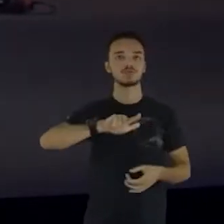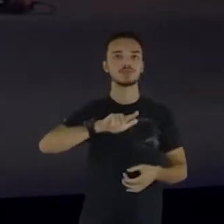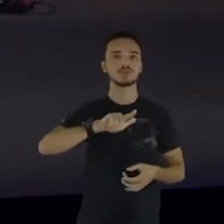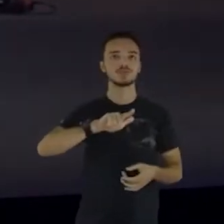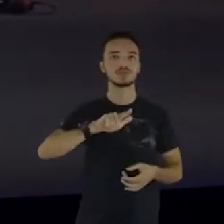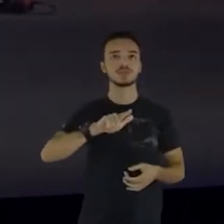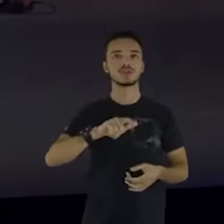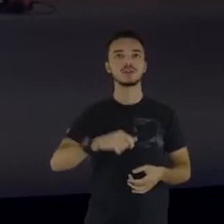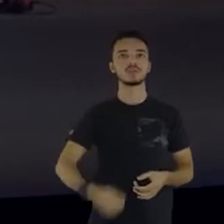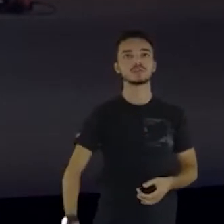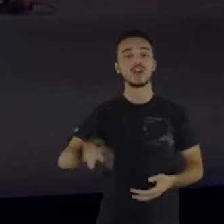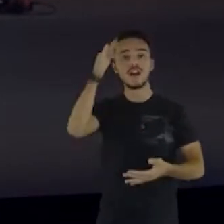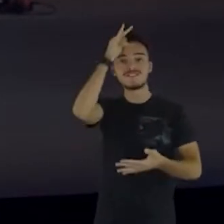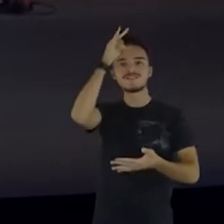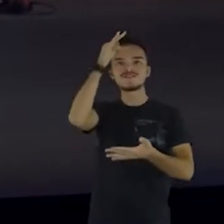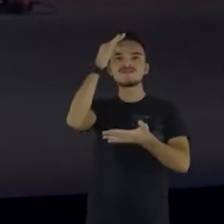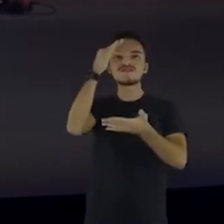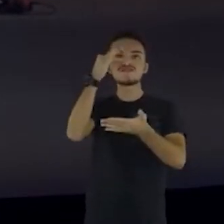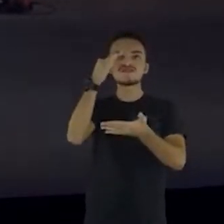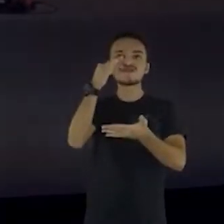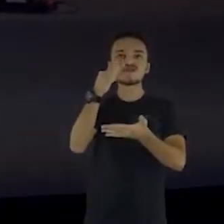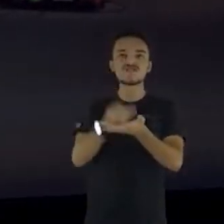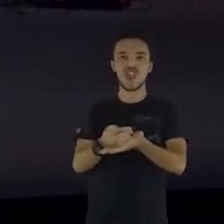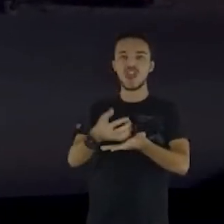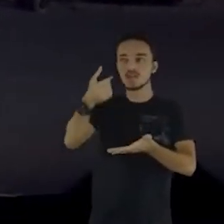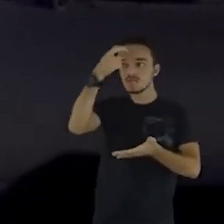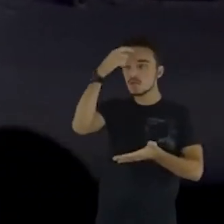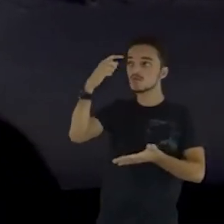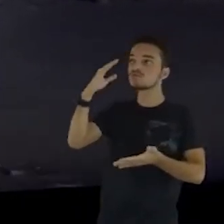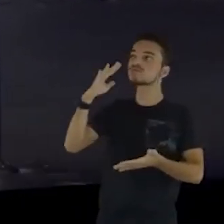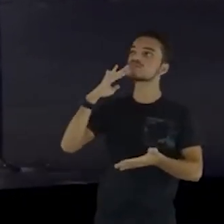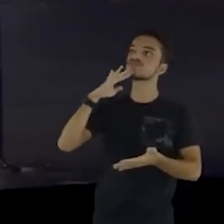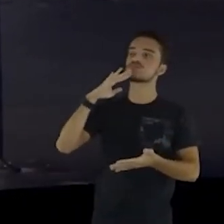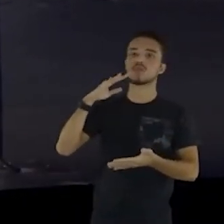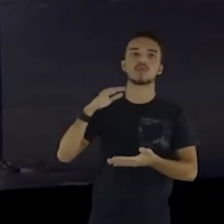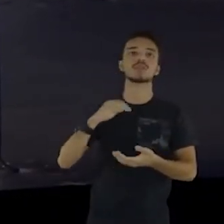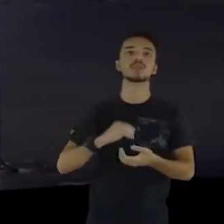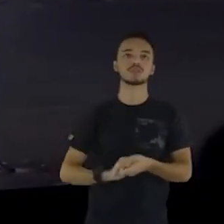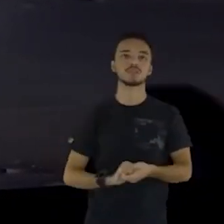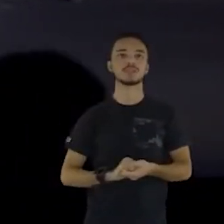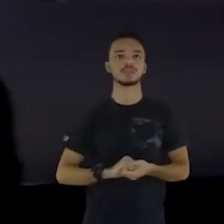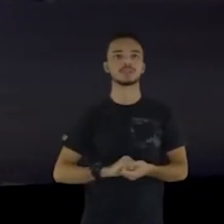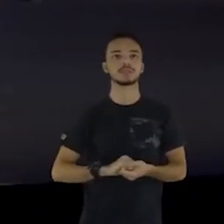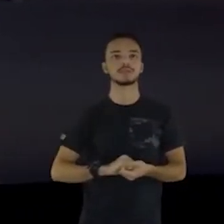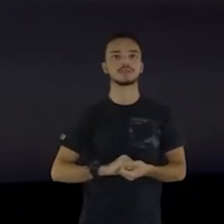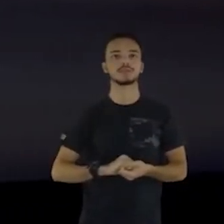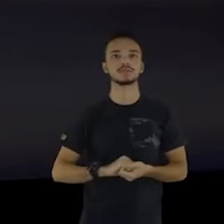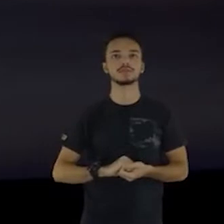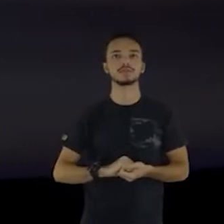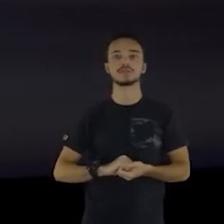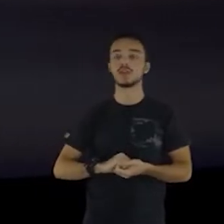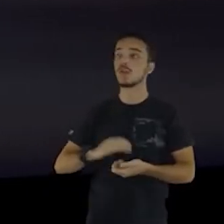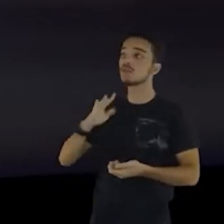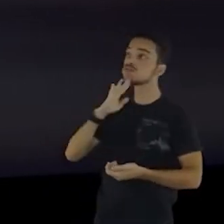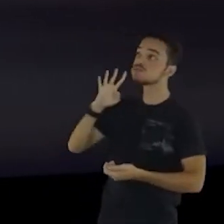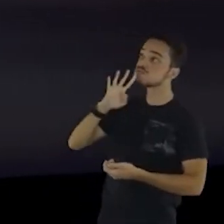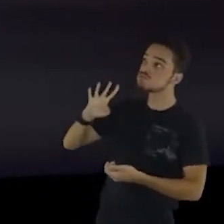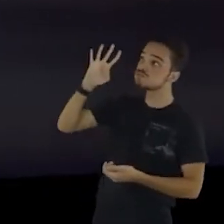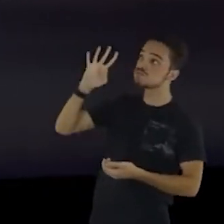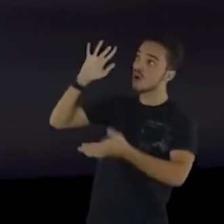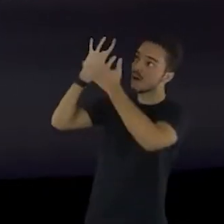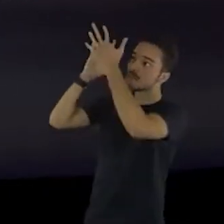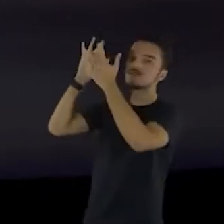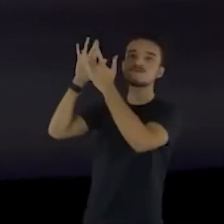da fé e do conhecimento, repita, conhecimento, do Filho de Deus,